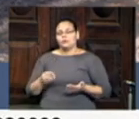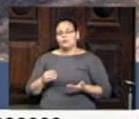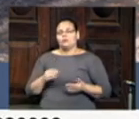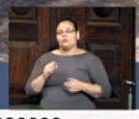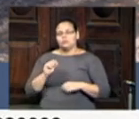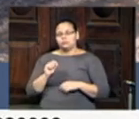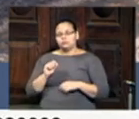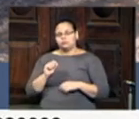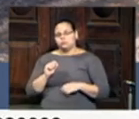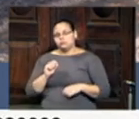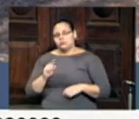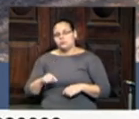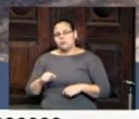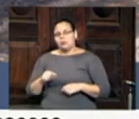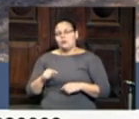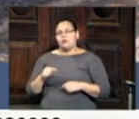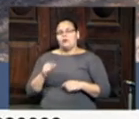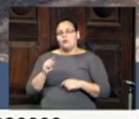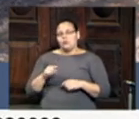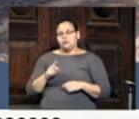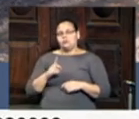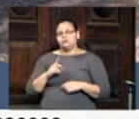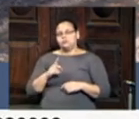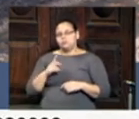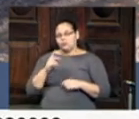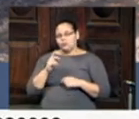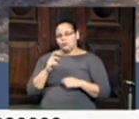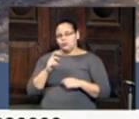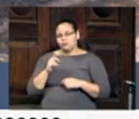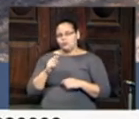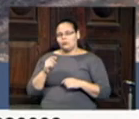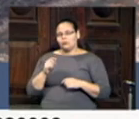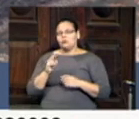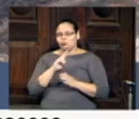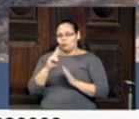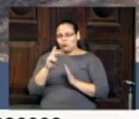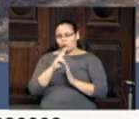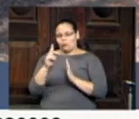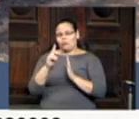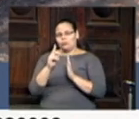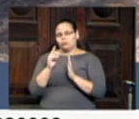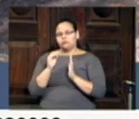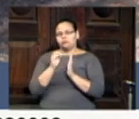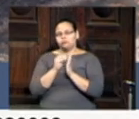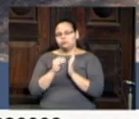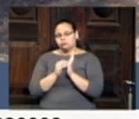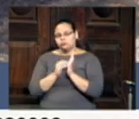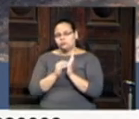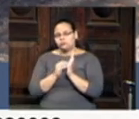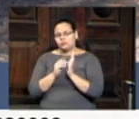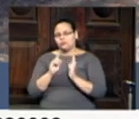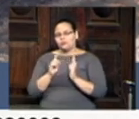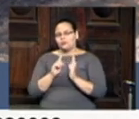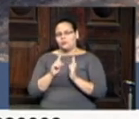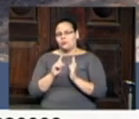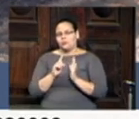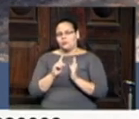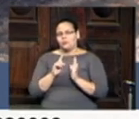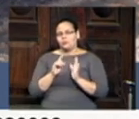passado a ser uma indicação que conservasse o nome do autor e não passasse a